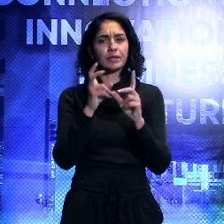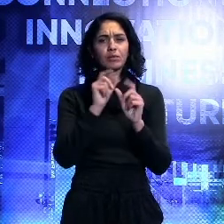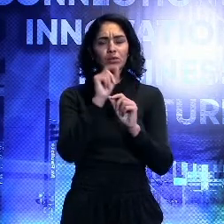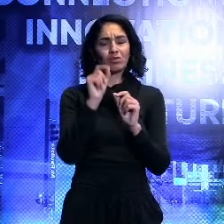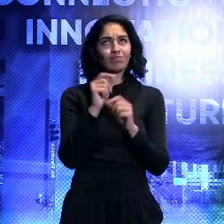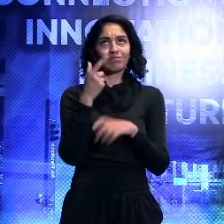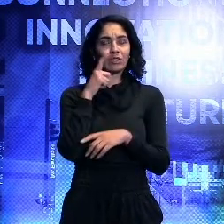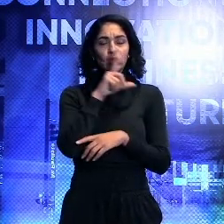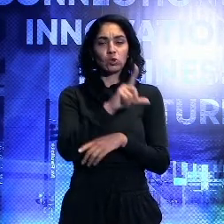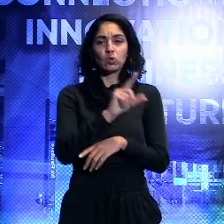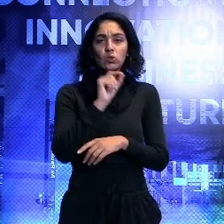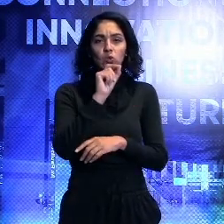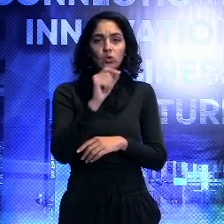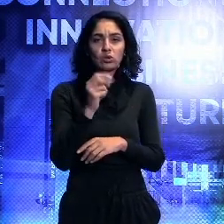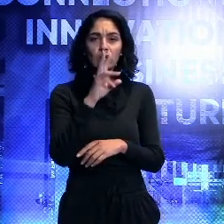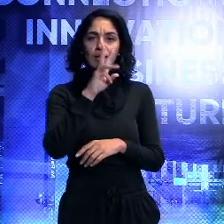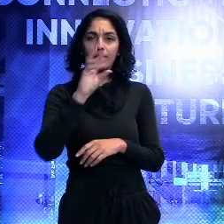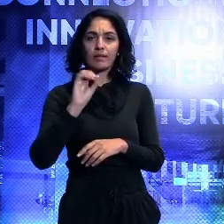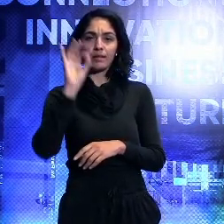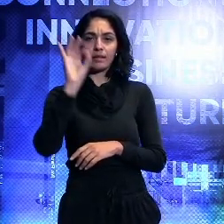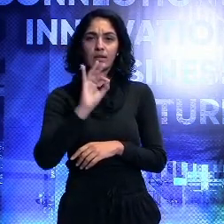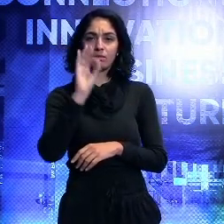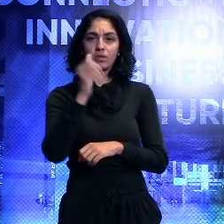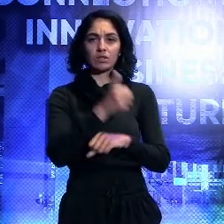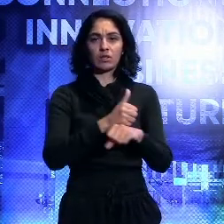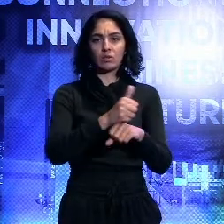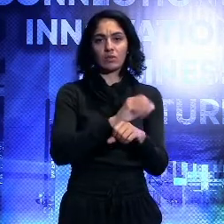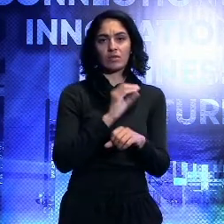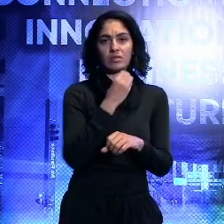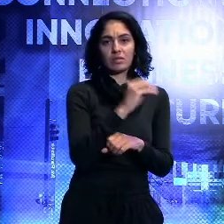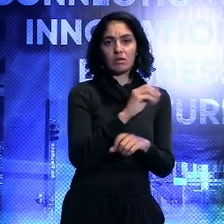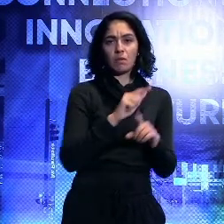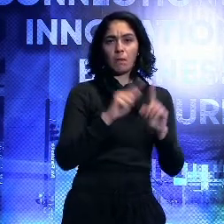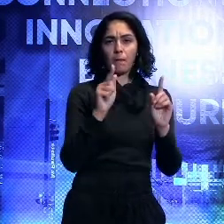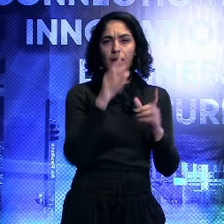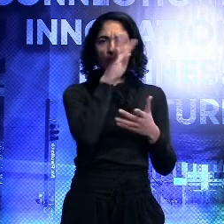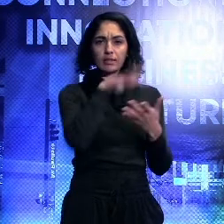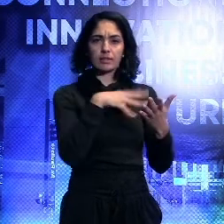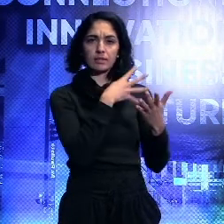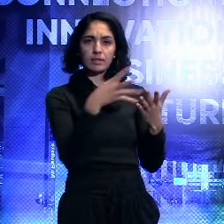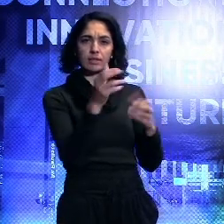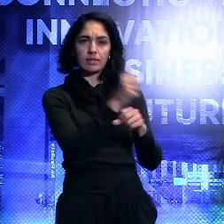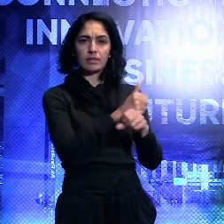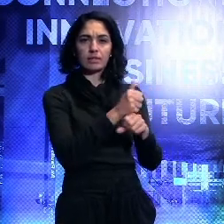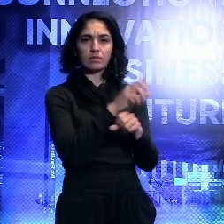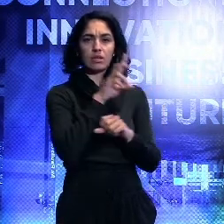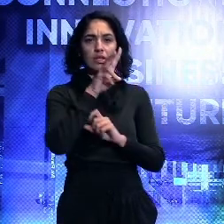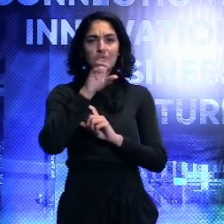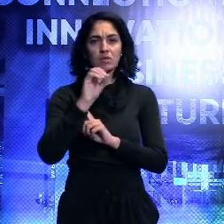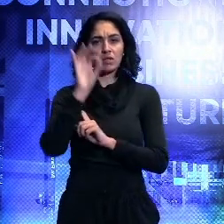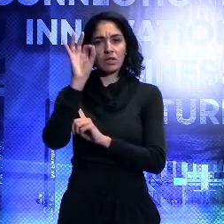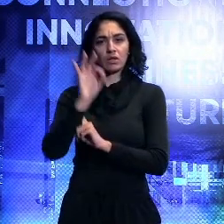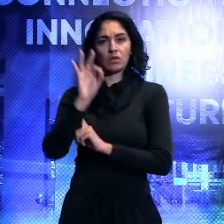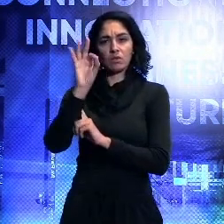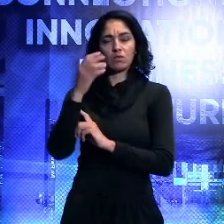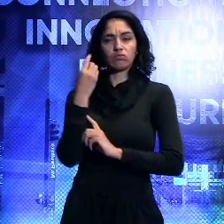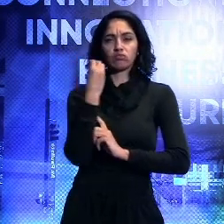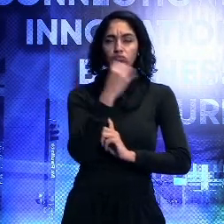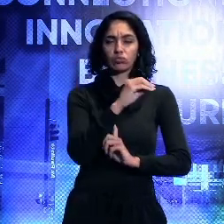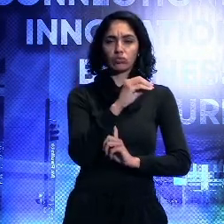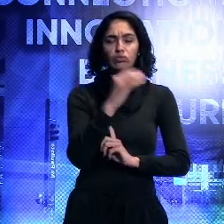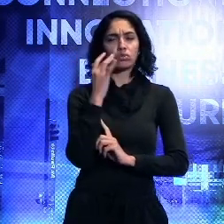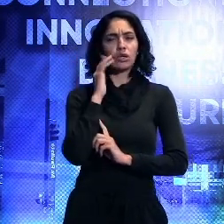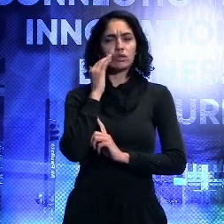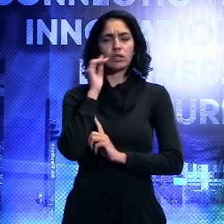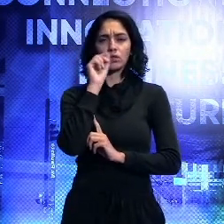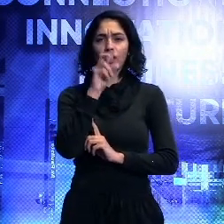consigo colocar 30% deles numa profissão só. Mas eu vou ler aquela lista de profissões lá, aquelas 50 profissões colocadas, e eu consigo entender que 25% delas